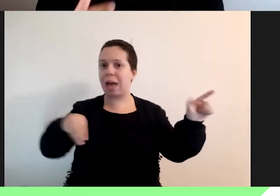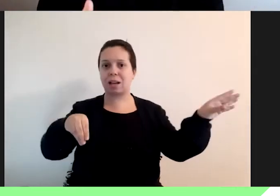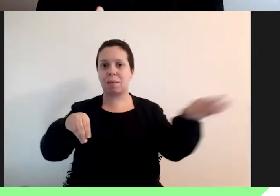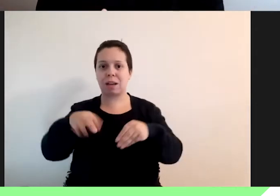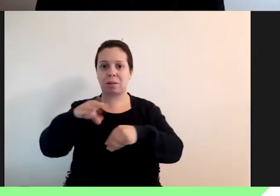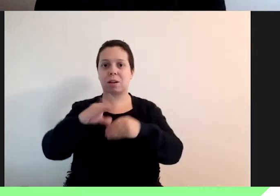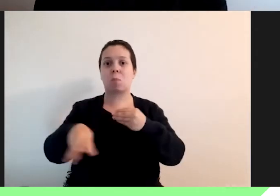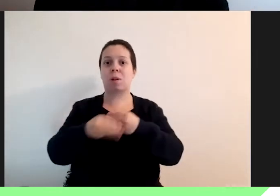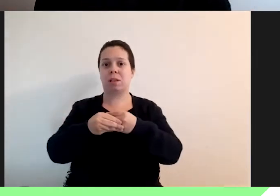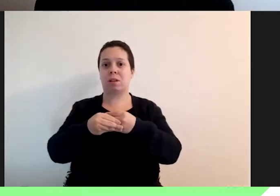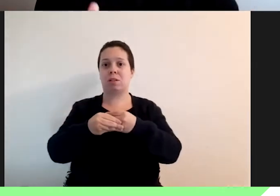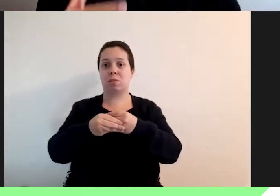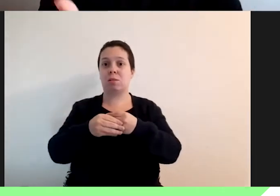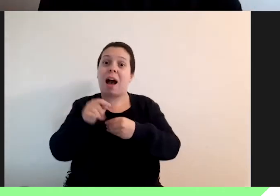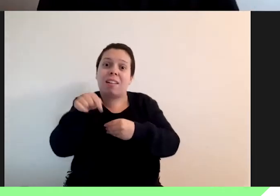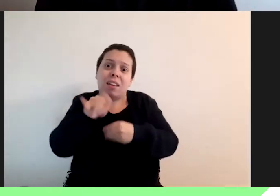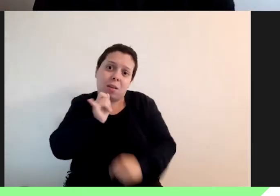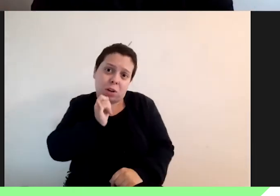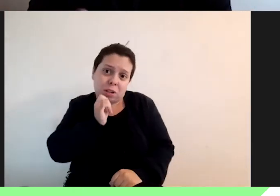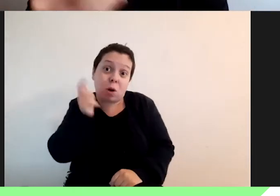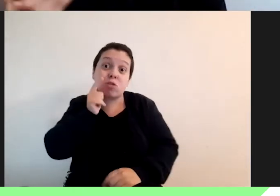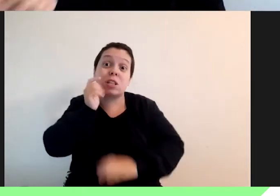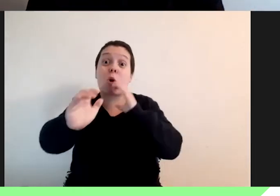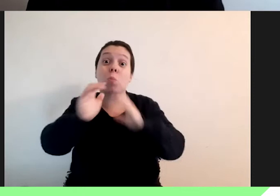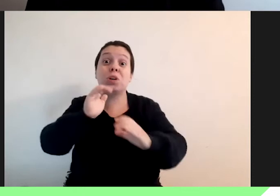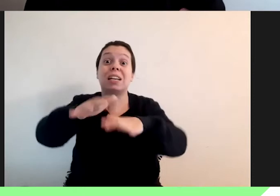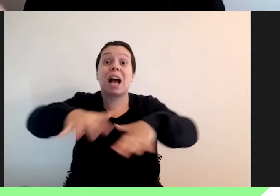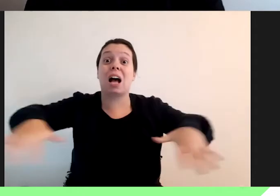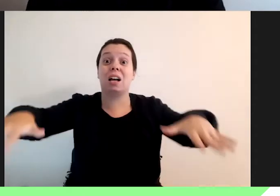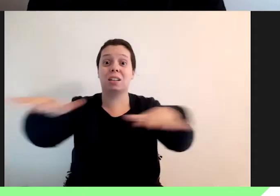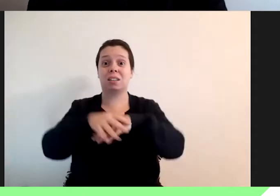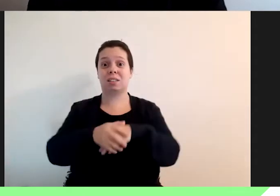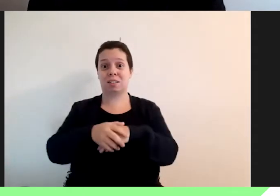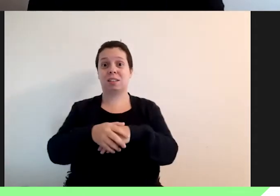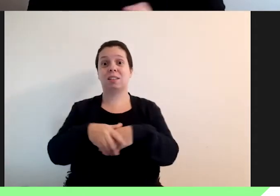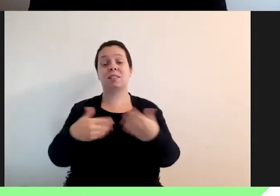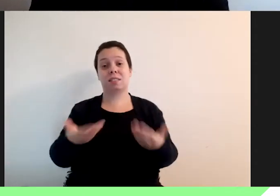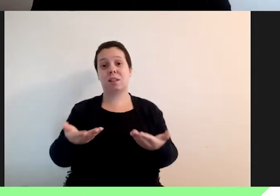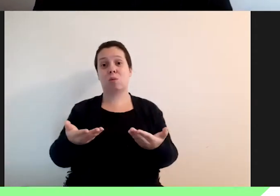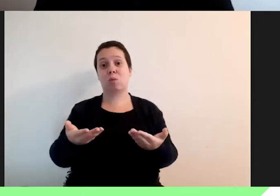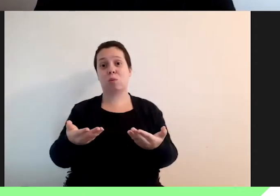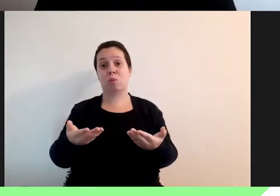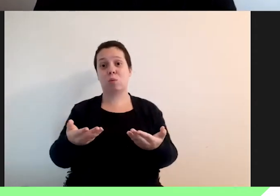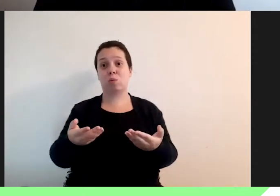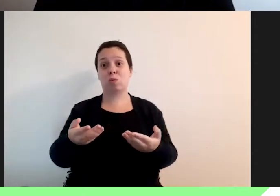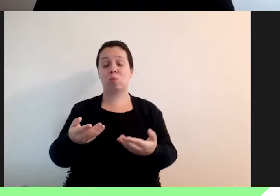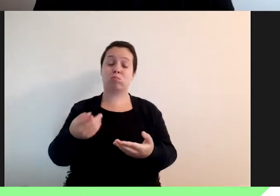uma comunicação. Né? Então, pelo que você está dizendo, também existe a necessidade dessas ferramentas para utilização